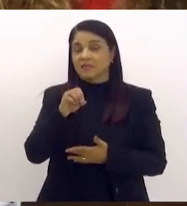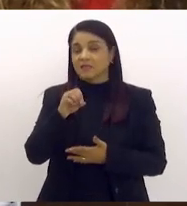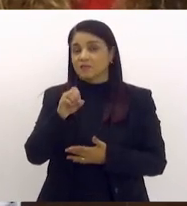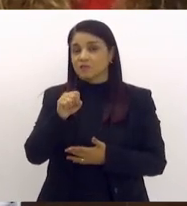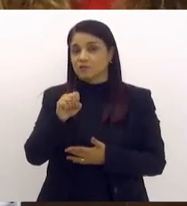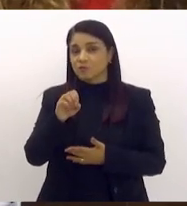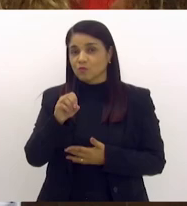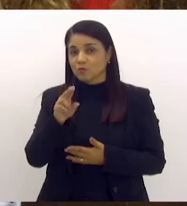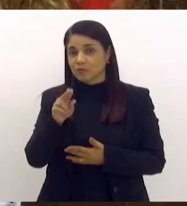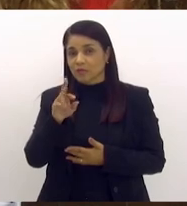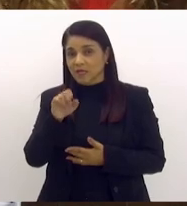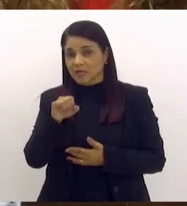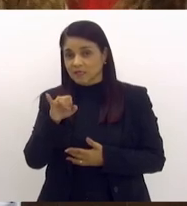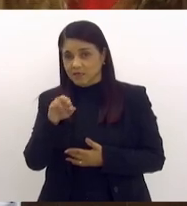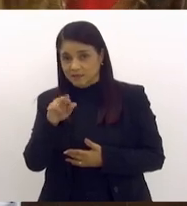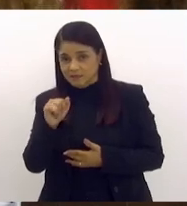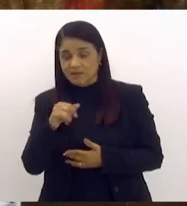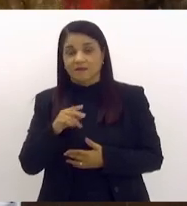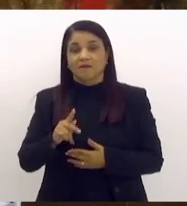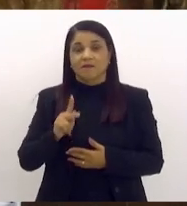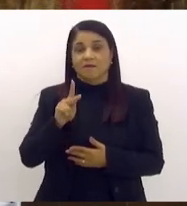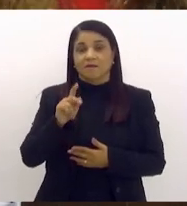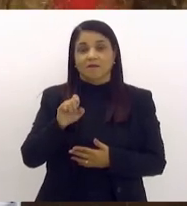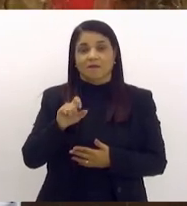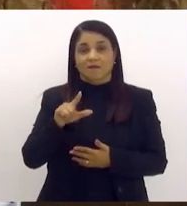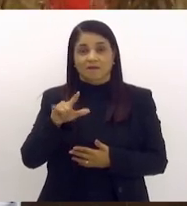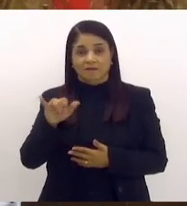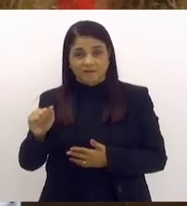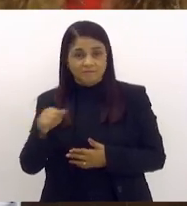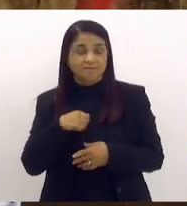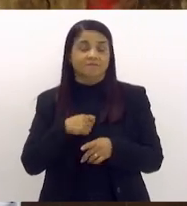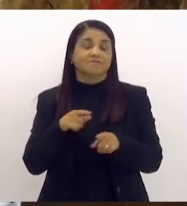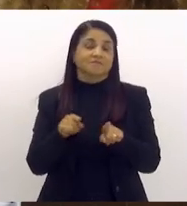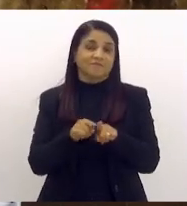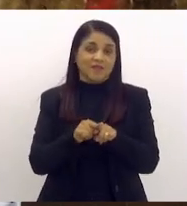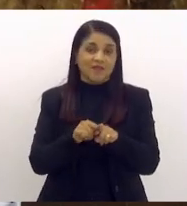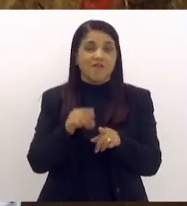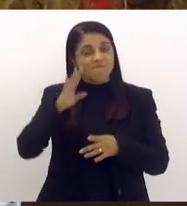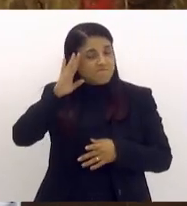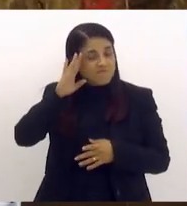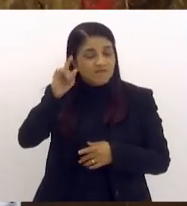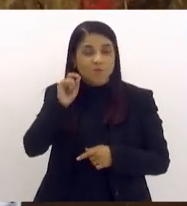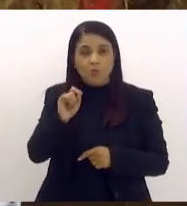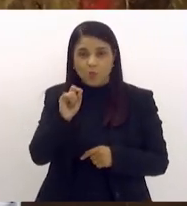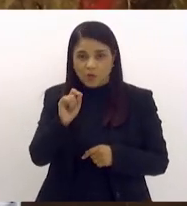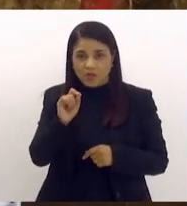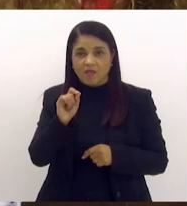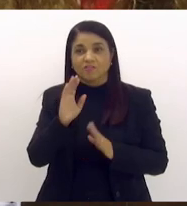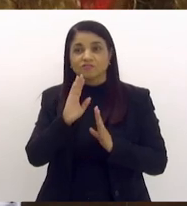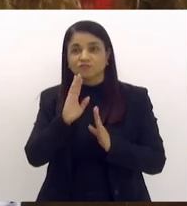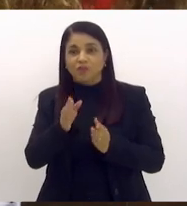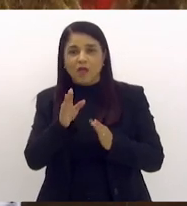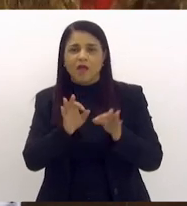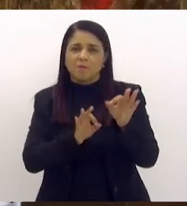também Keila Enfim acho que é fundamental e inclusive que a gente já está se preparando também